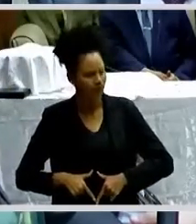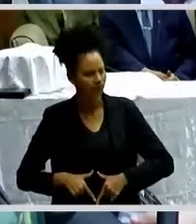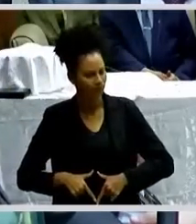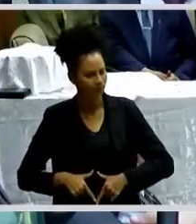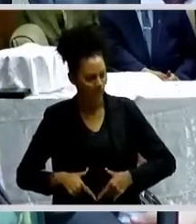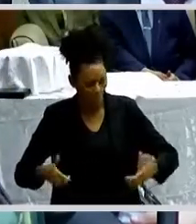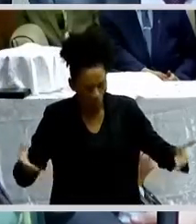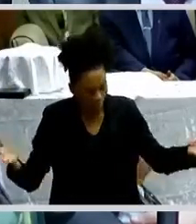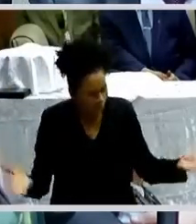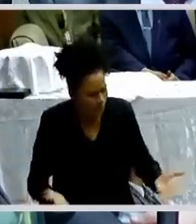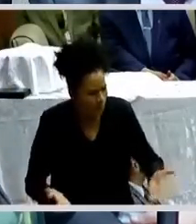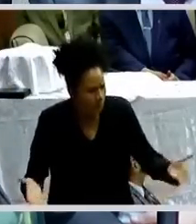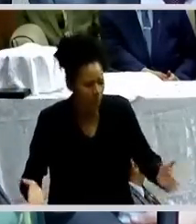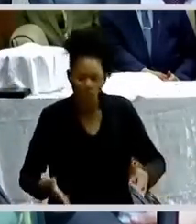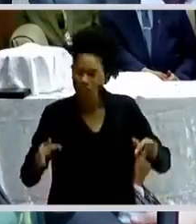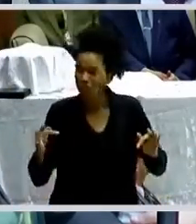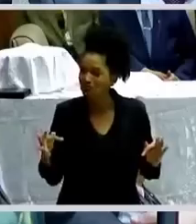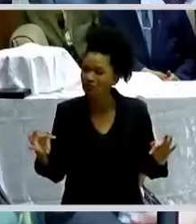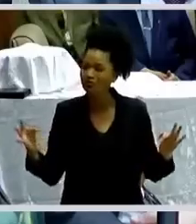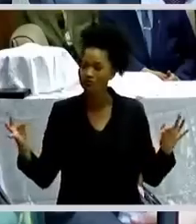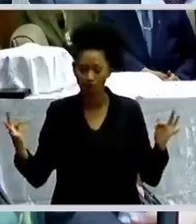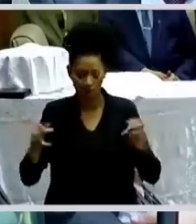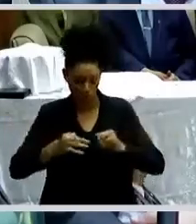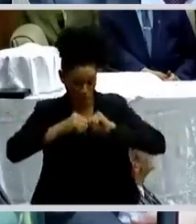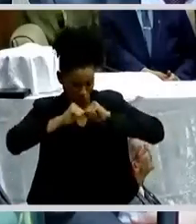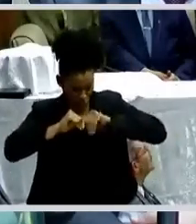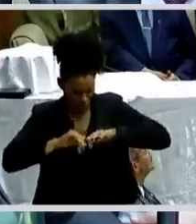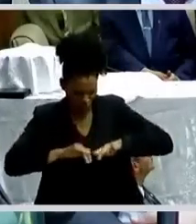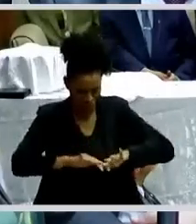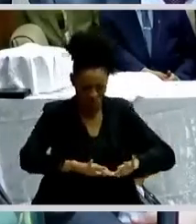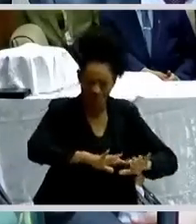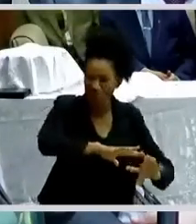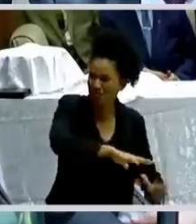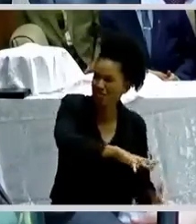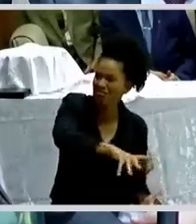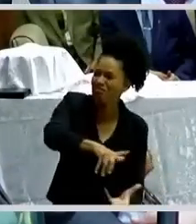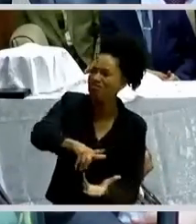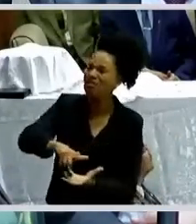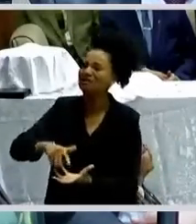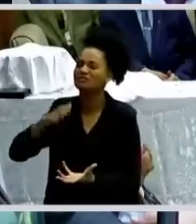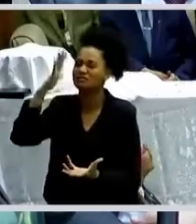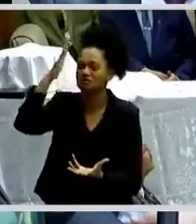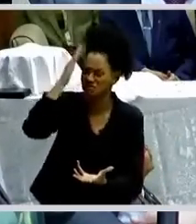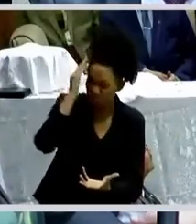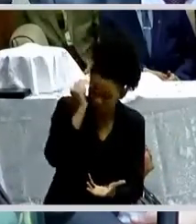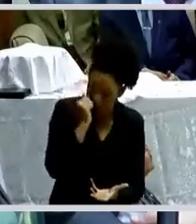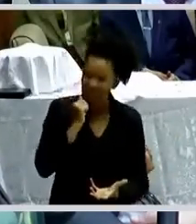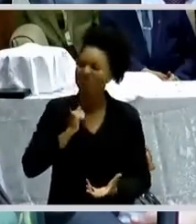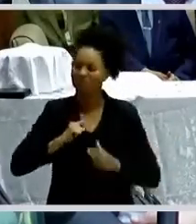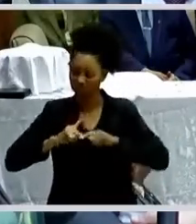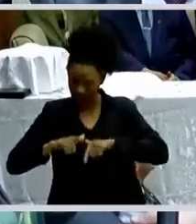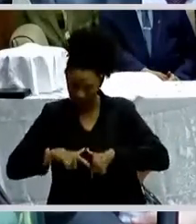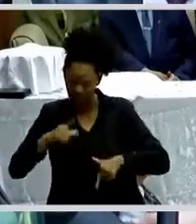E hoje toda a terra saberá que em Israel tem um Deus que salva.